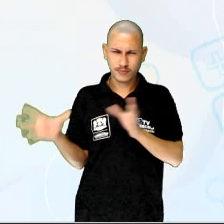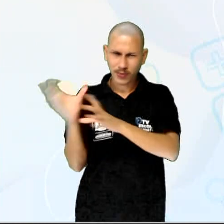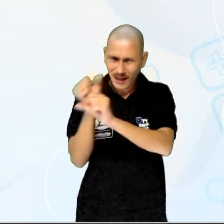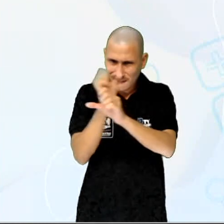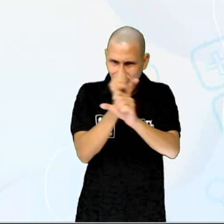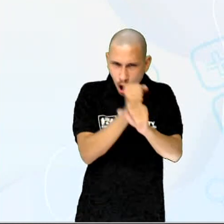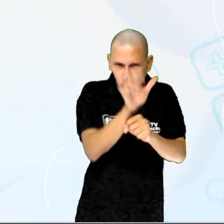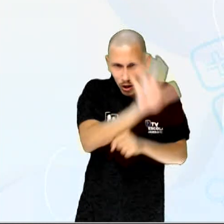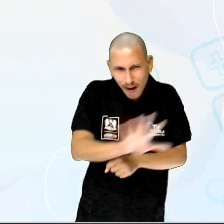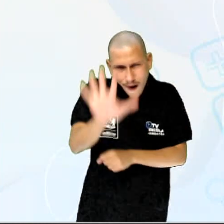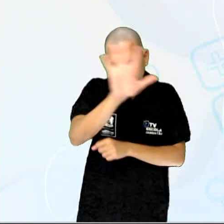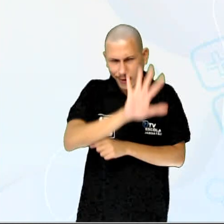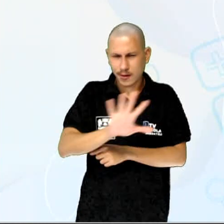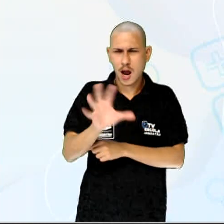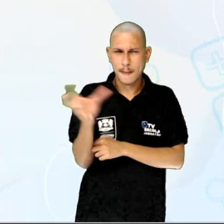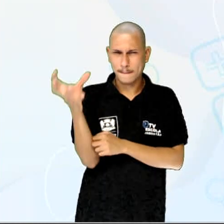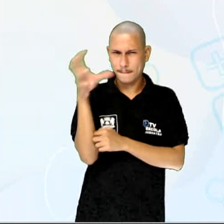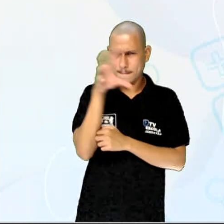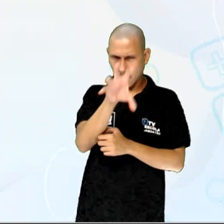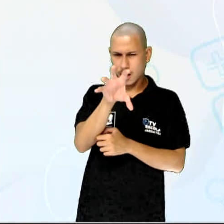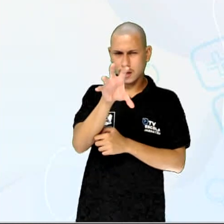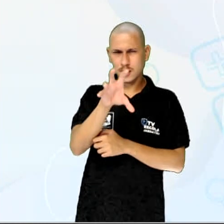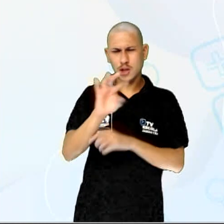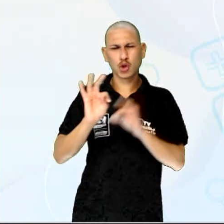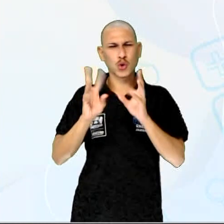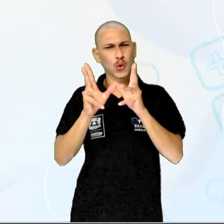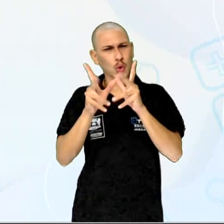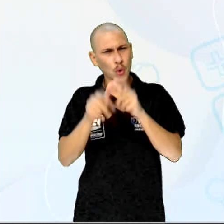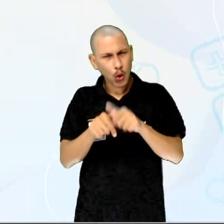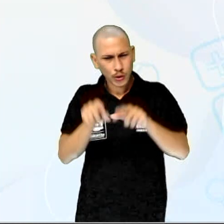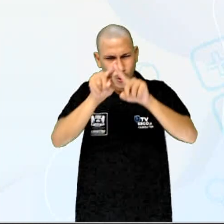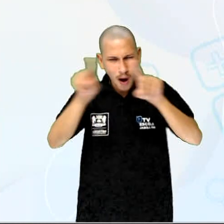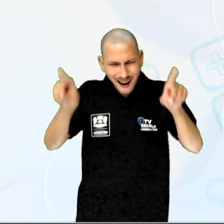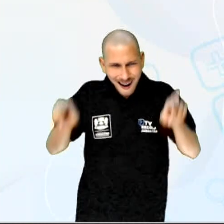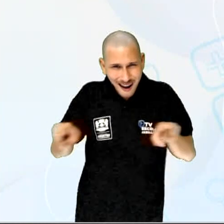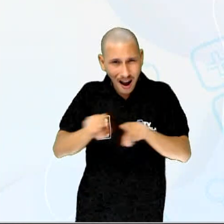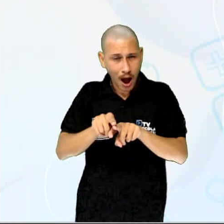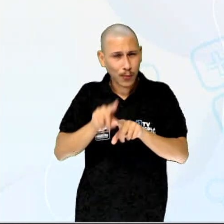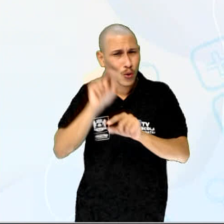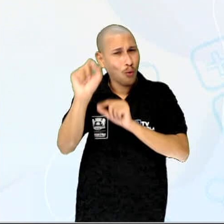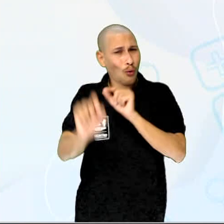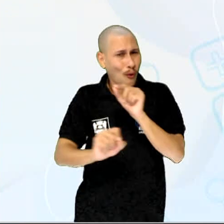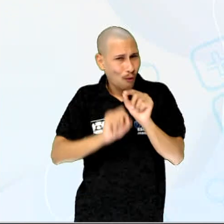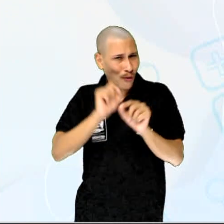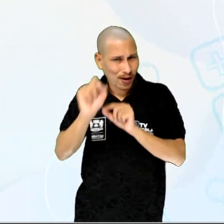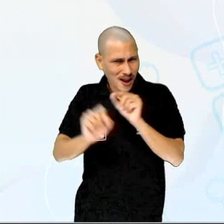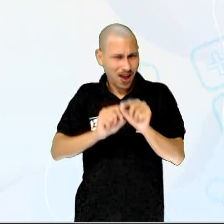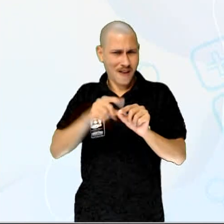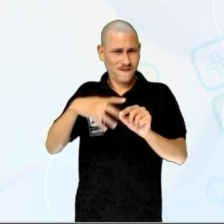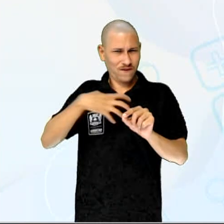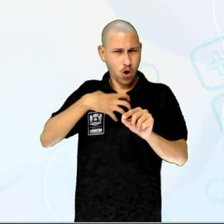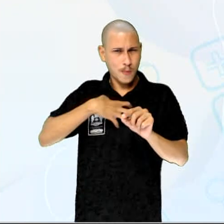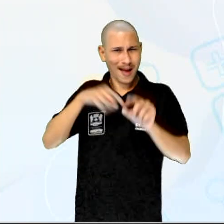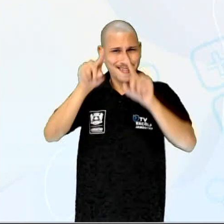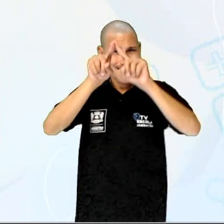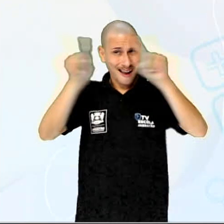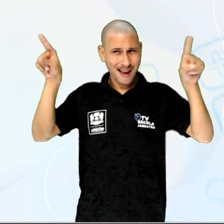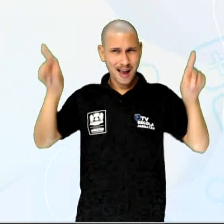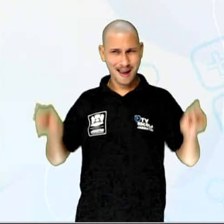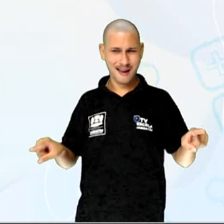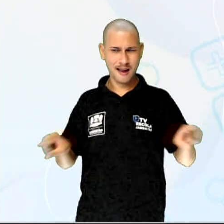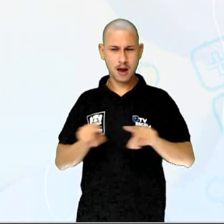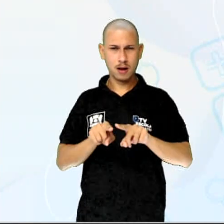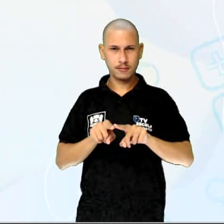interno de um polígono, né? E todo campo de futebol, o formato dele é o formato de um retângulo,